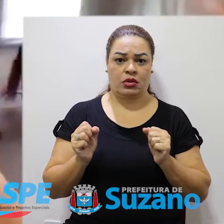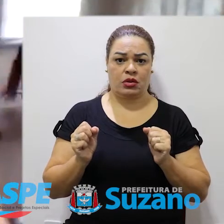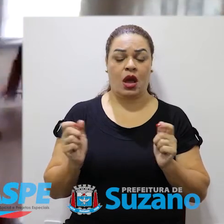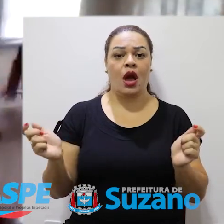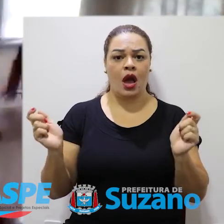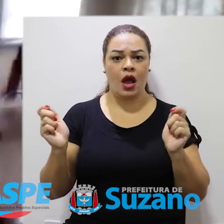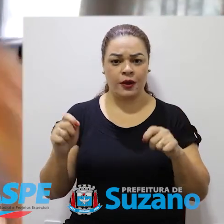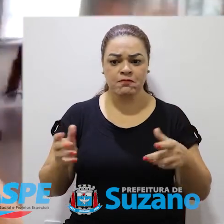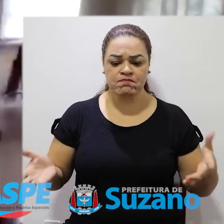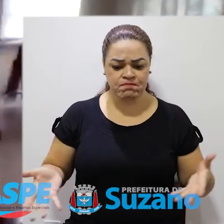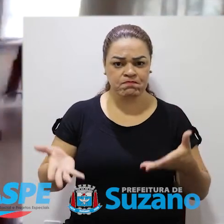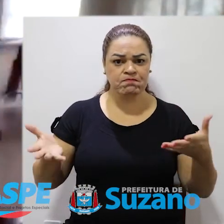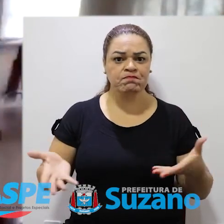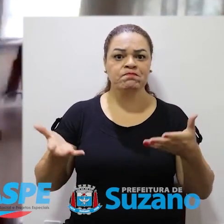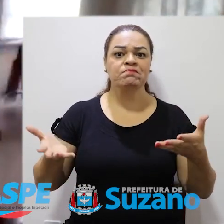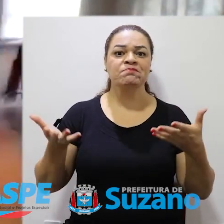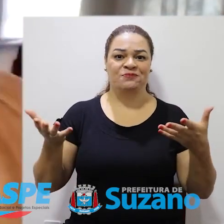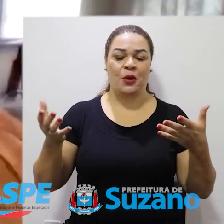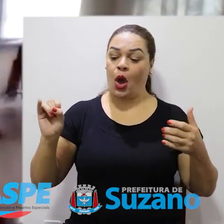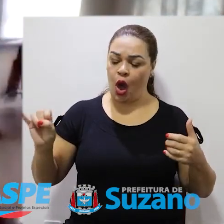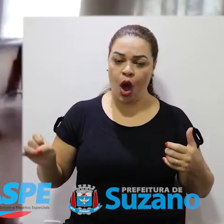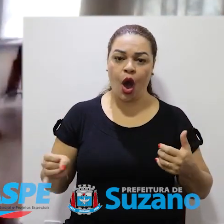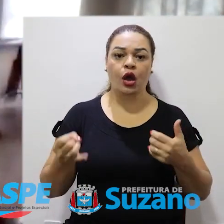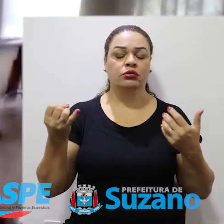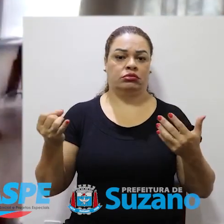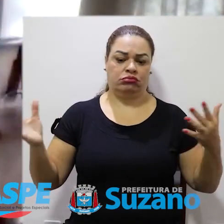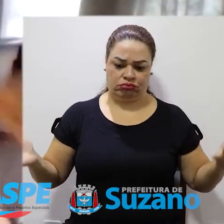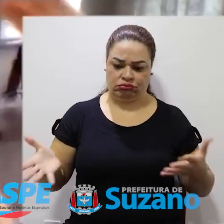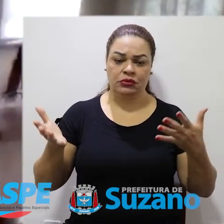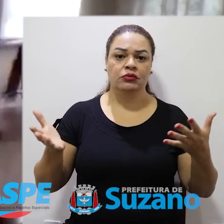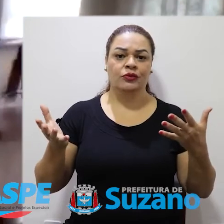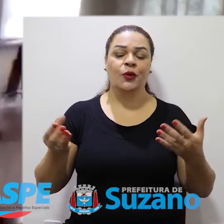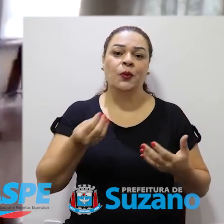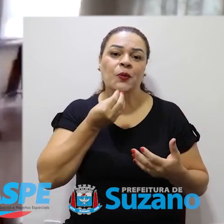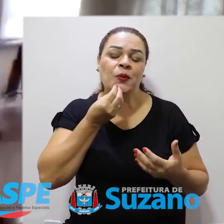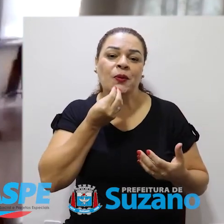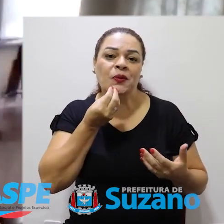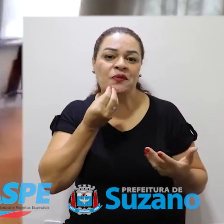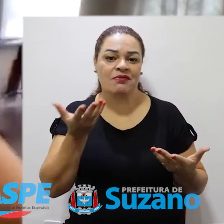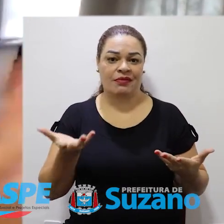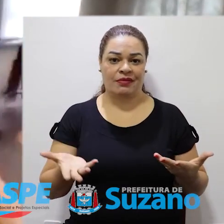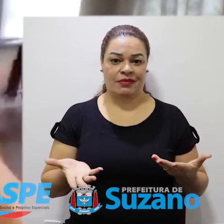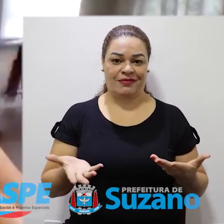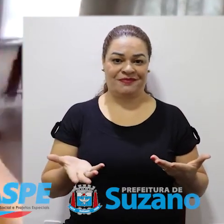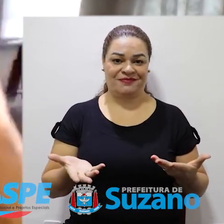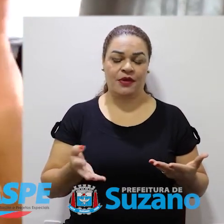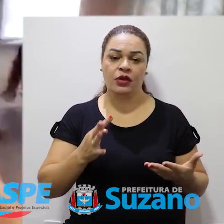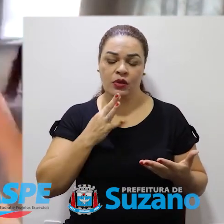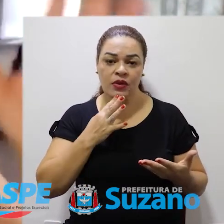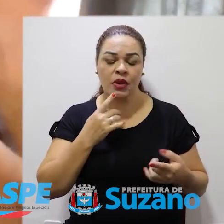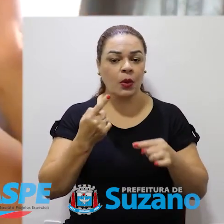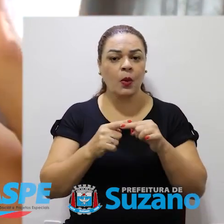na sua língua, de se constituírem, de cada um se constituir na sua língua. Quando cada um se constitui em sua língua, eles conseguem